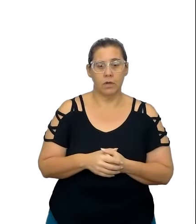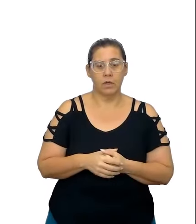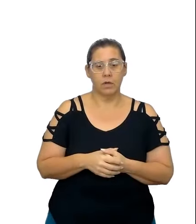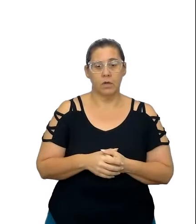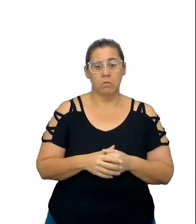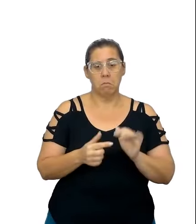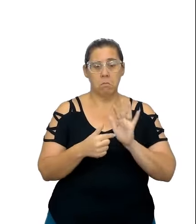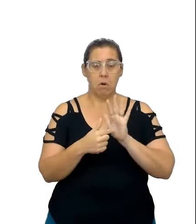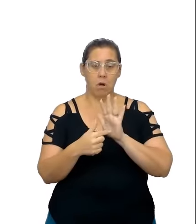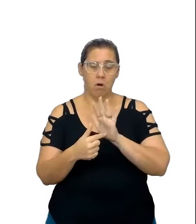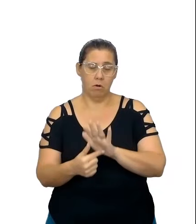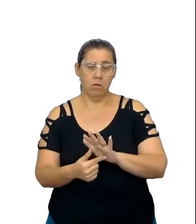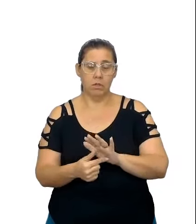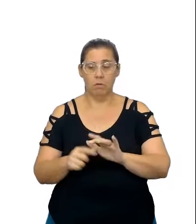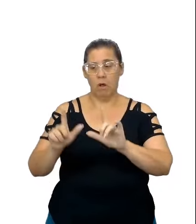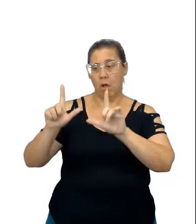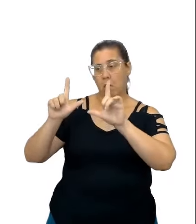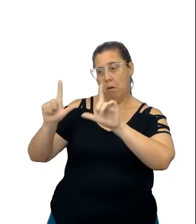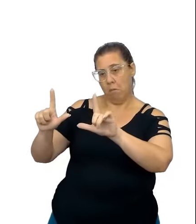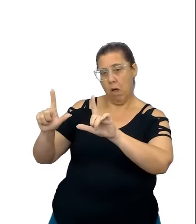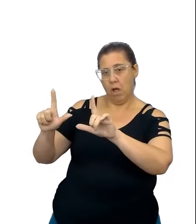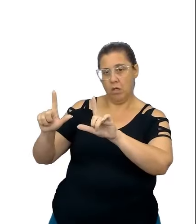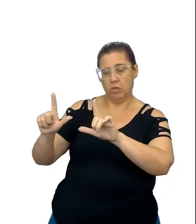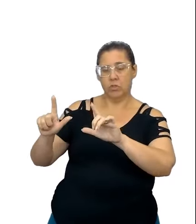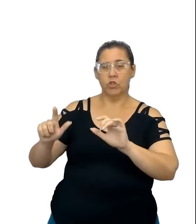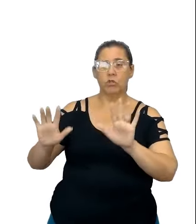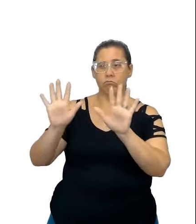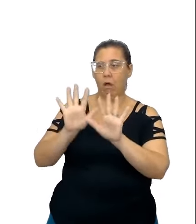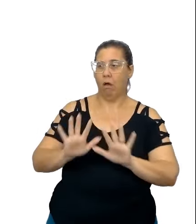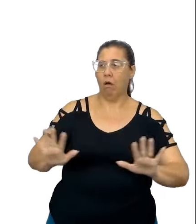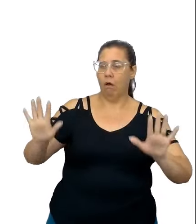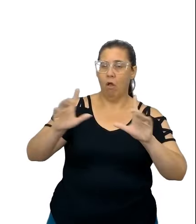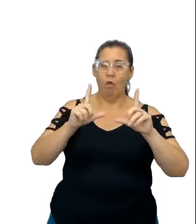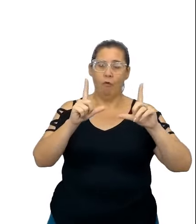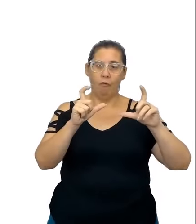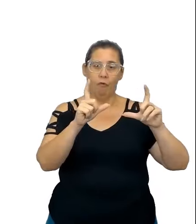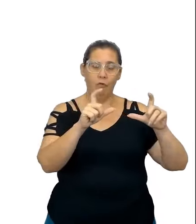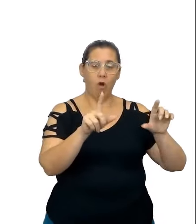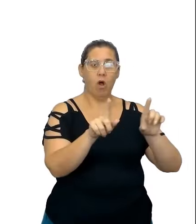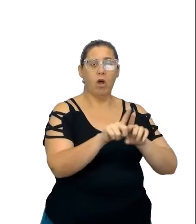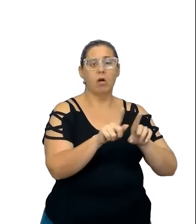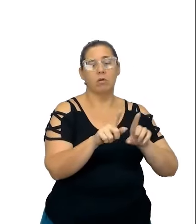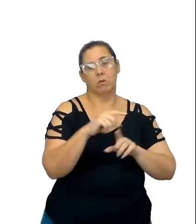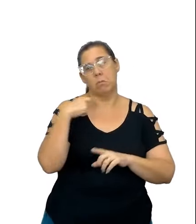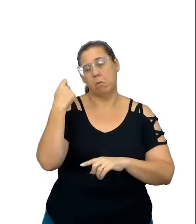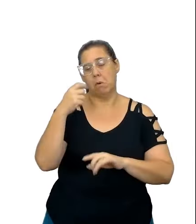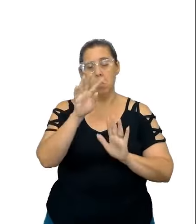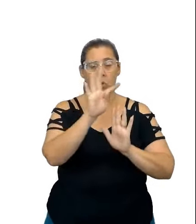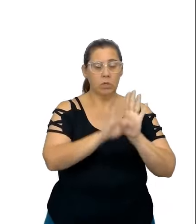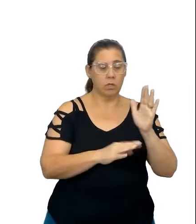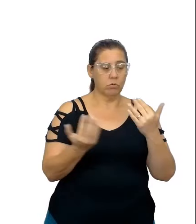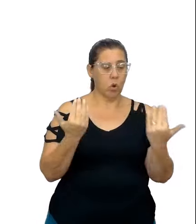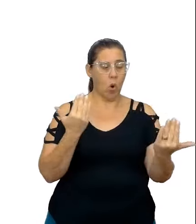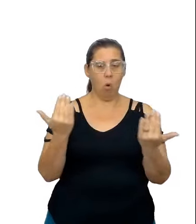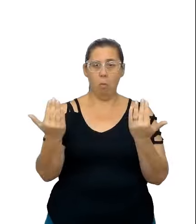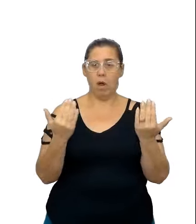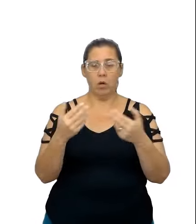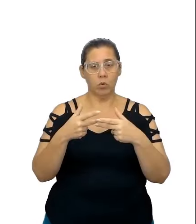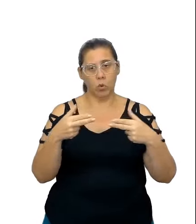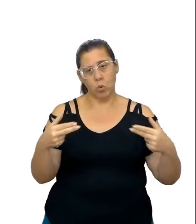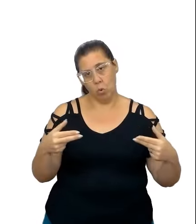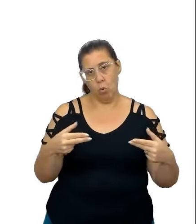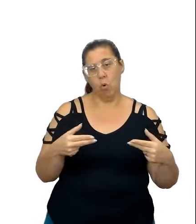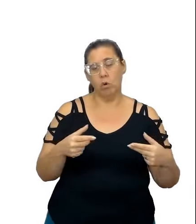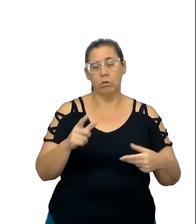estabelecer relações entre imagens, fotos e ilustrações e o corpo do texto, comparando informações pressupostas